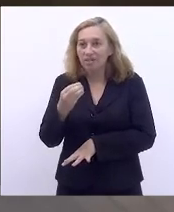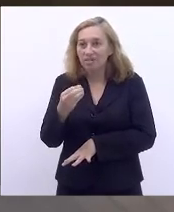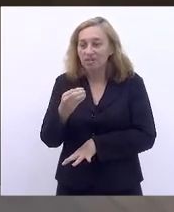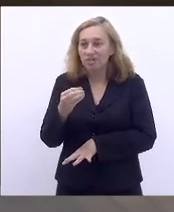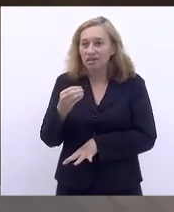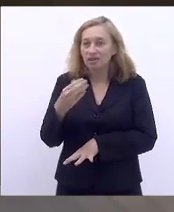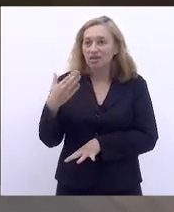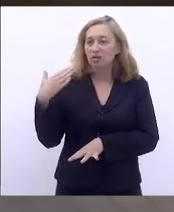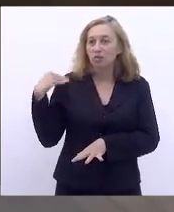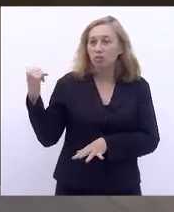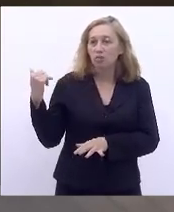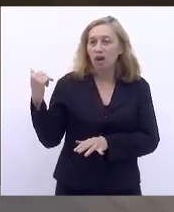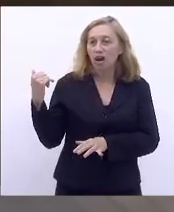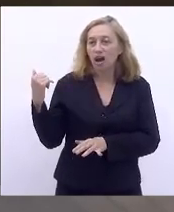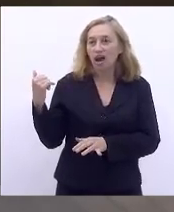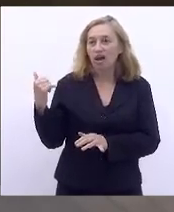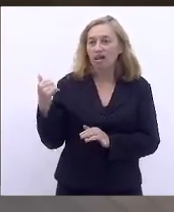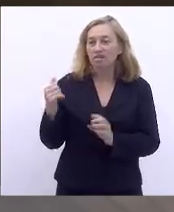ali